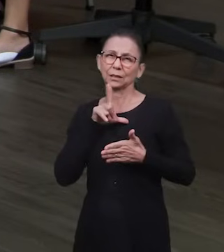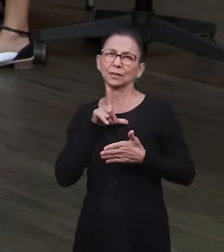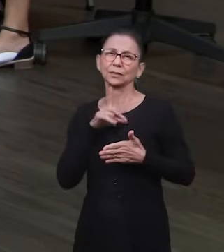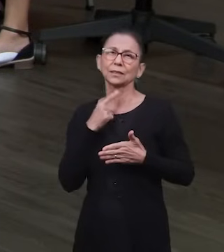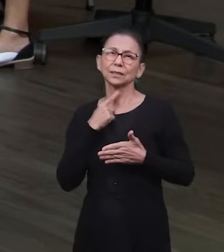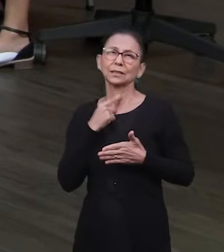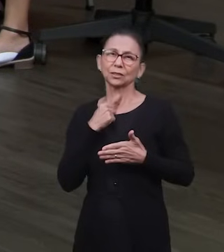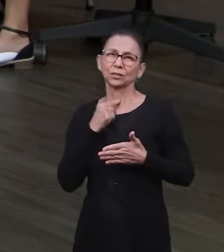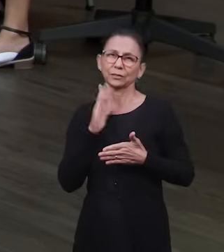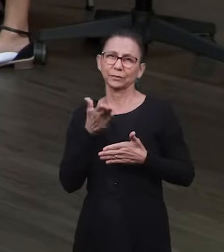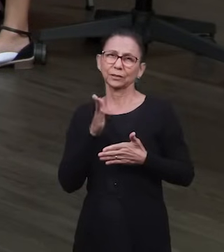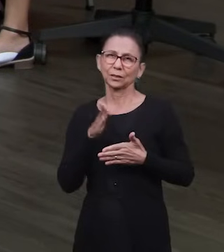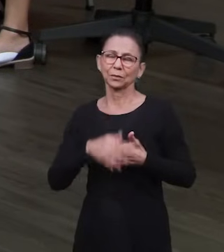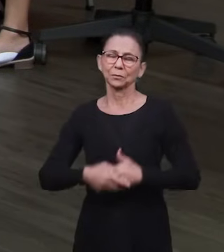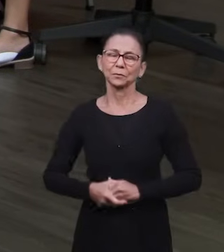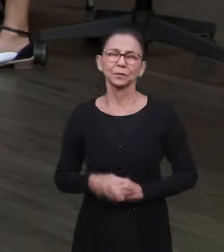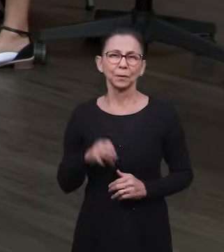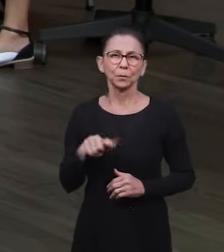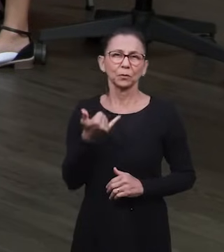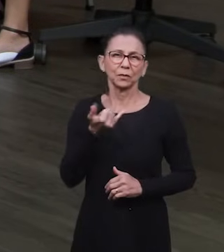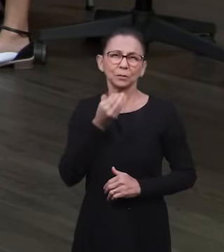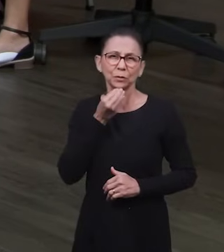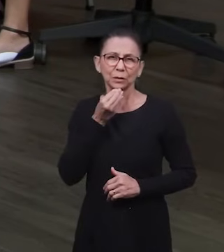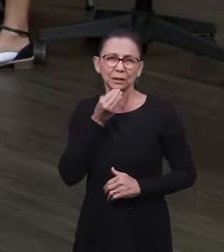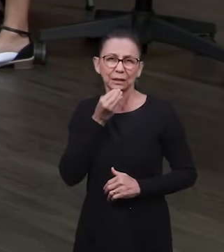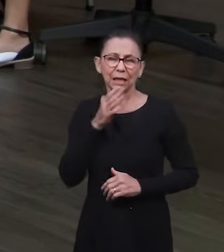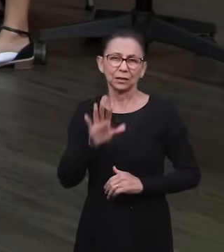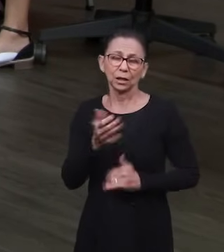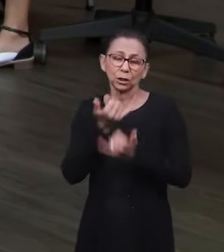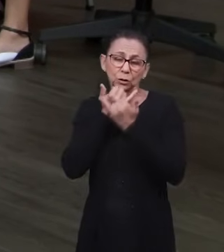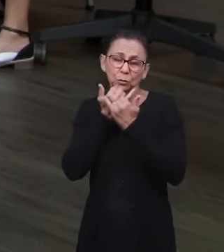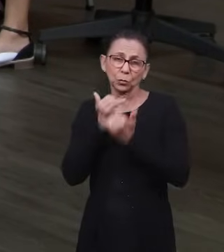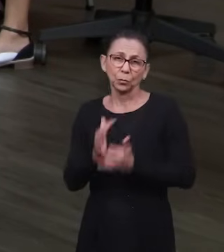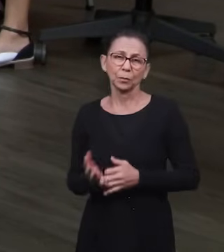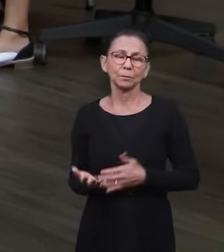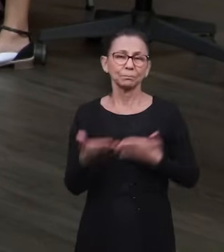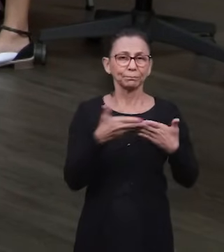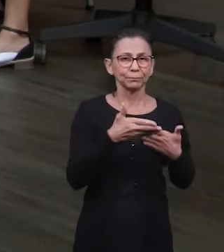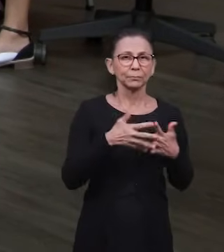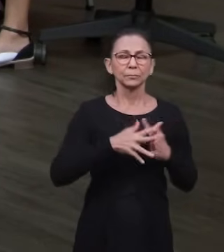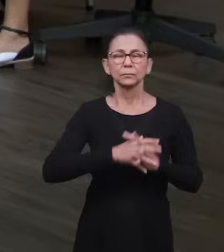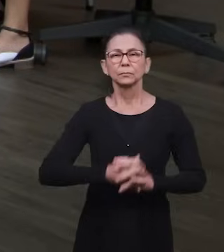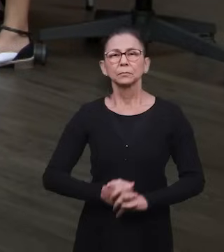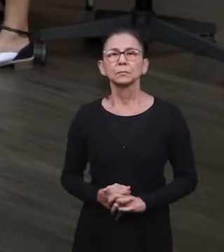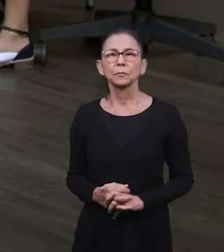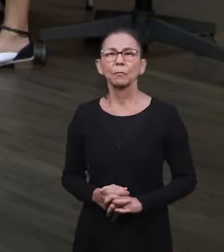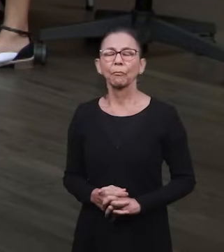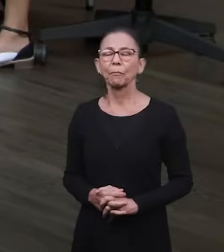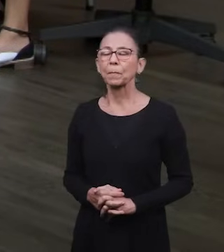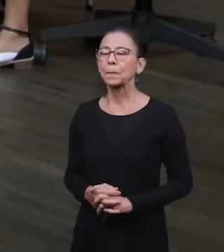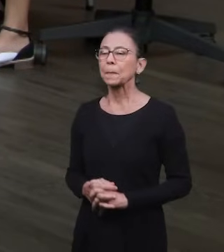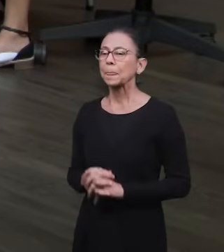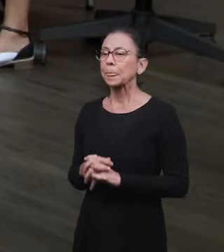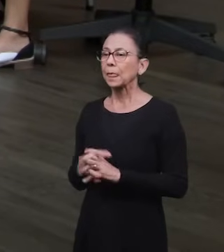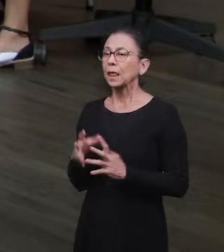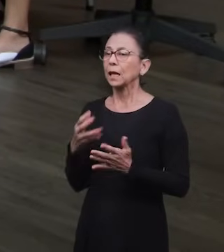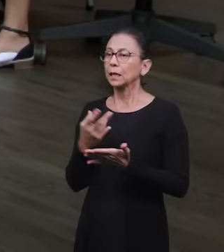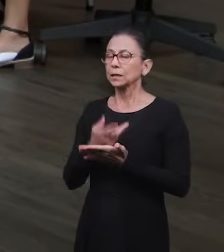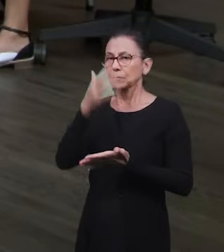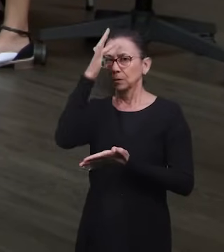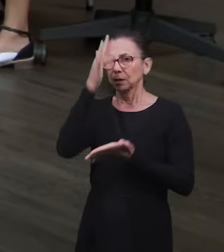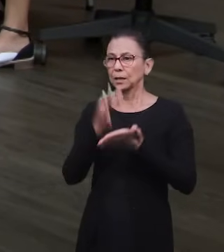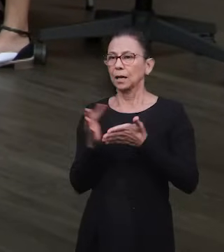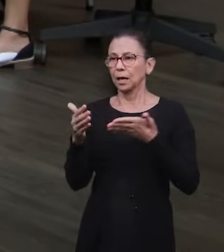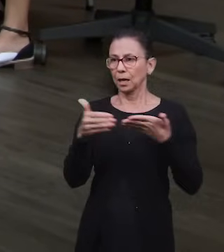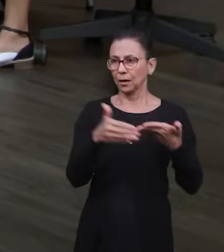mas... Eu queria perguntar ao pastor Alexandre, olha só, a apostasia, ela se apresenta